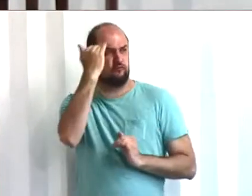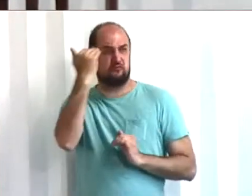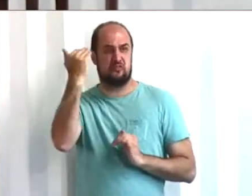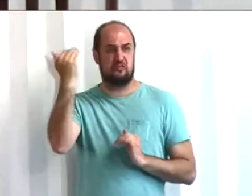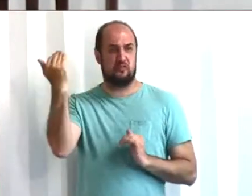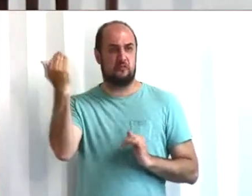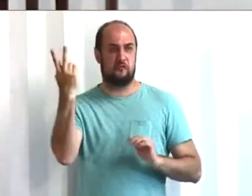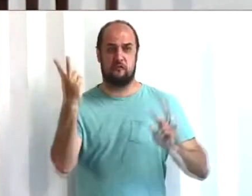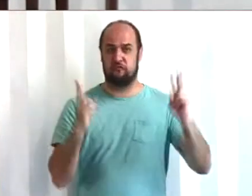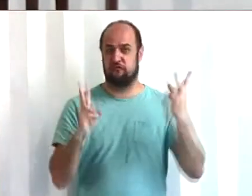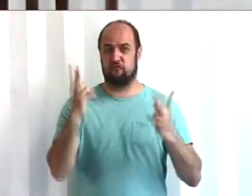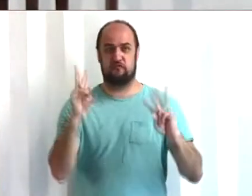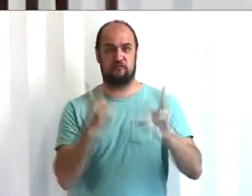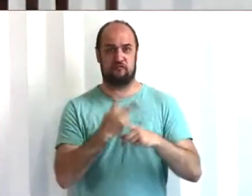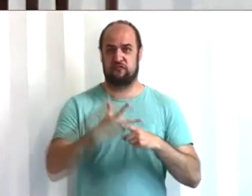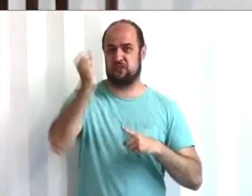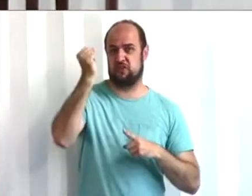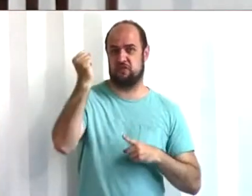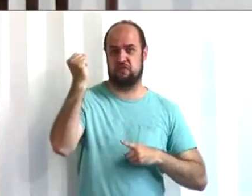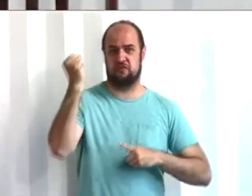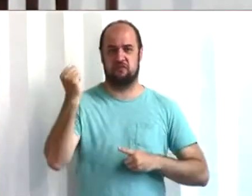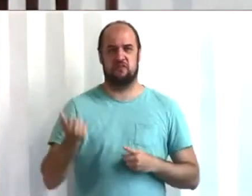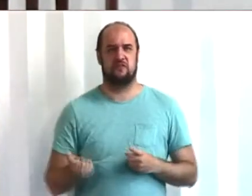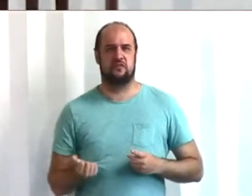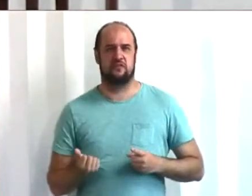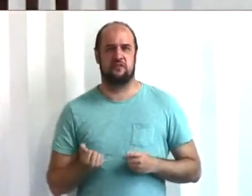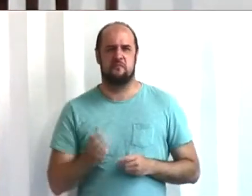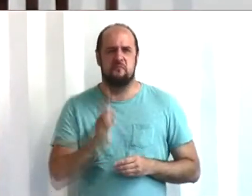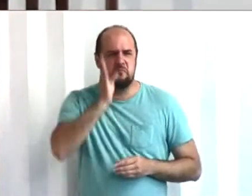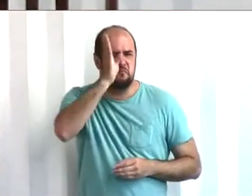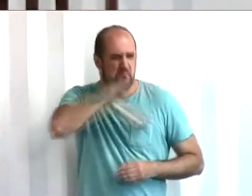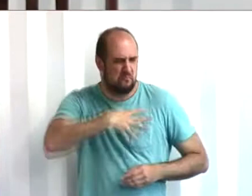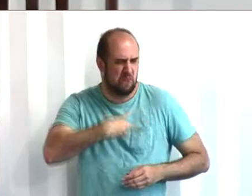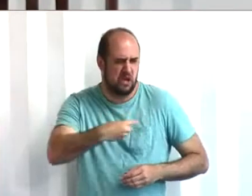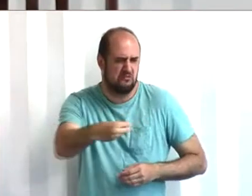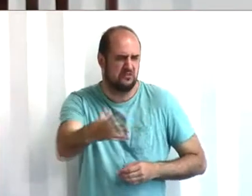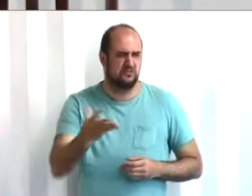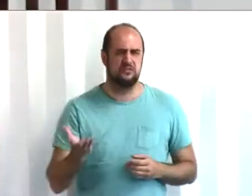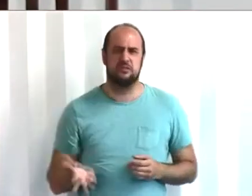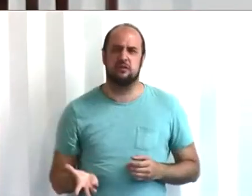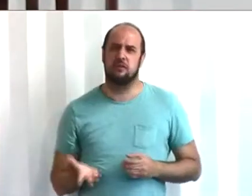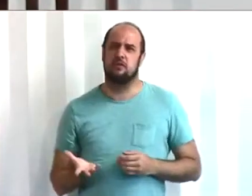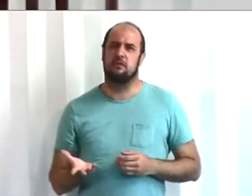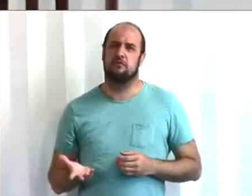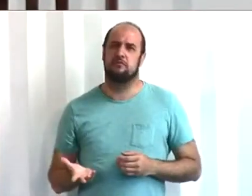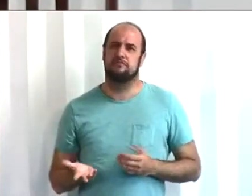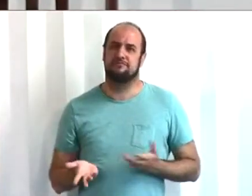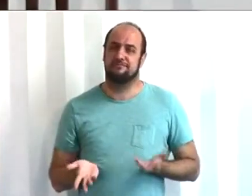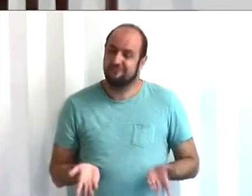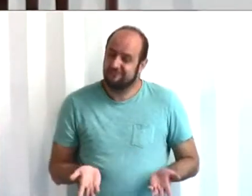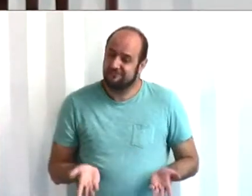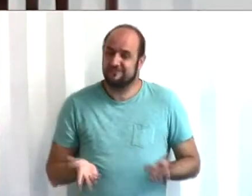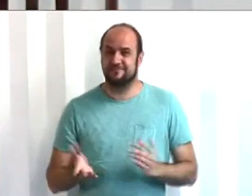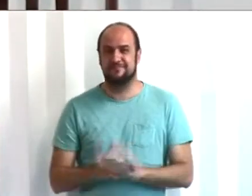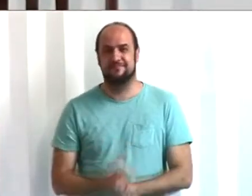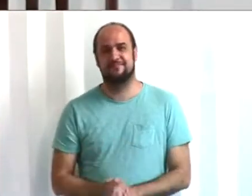prosperidade, vitória, sucesso, maldição hereditária.